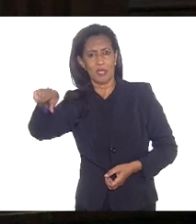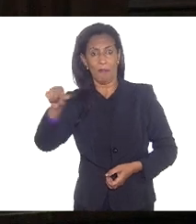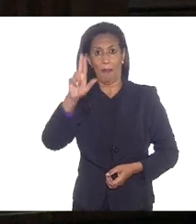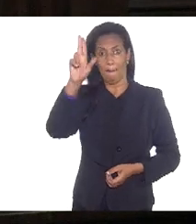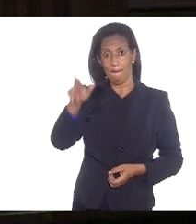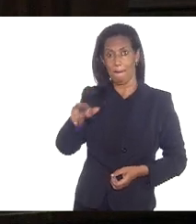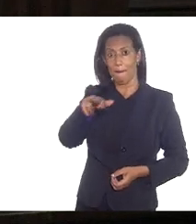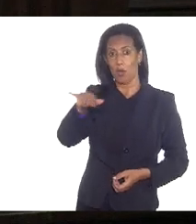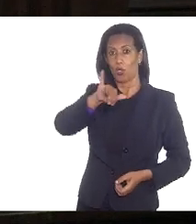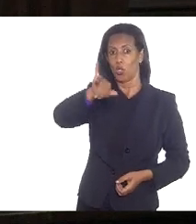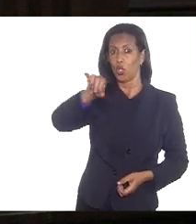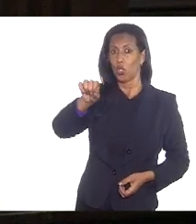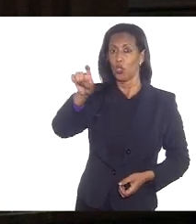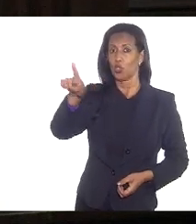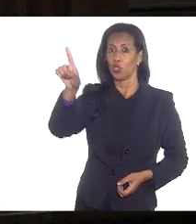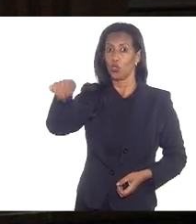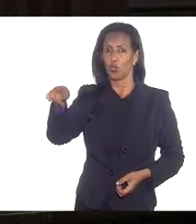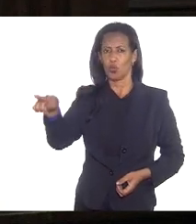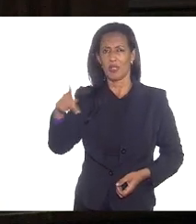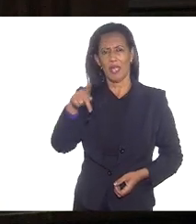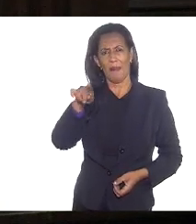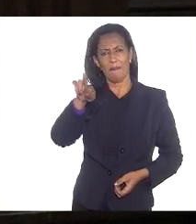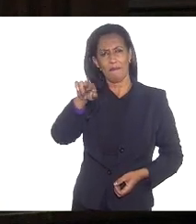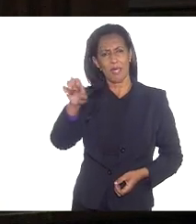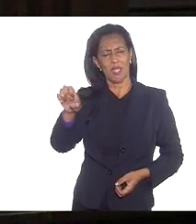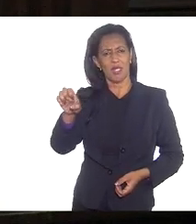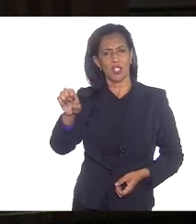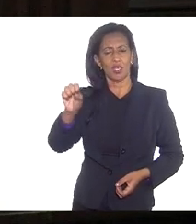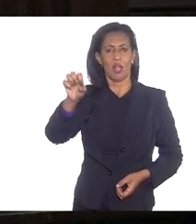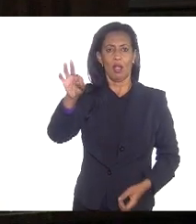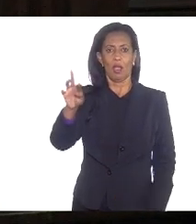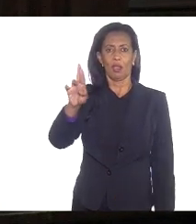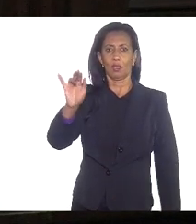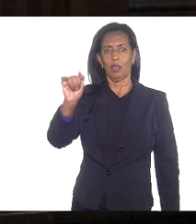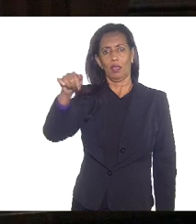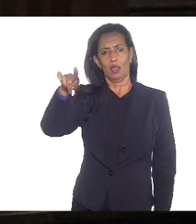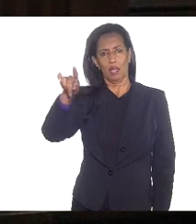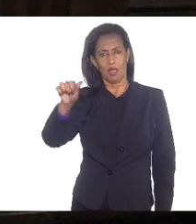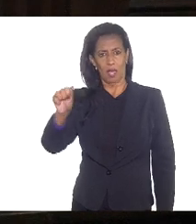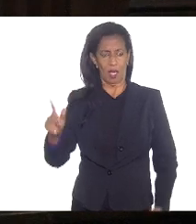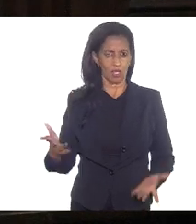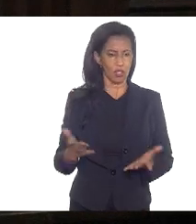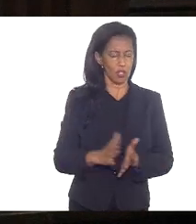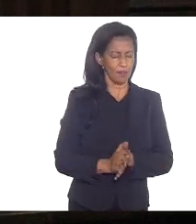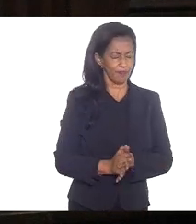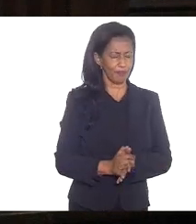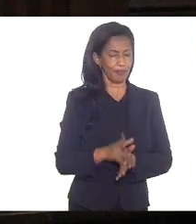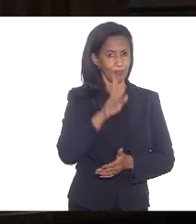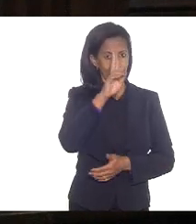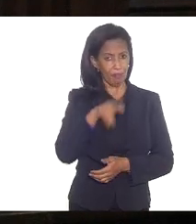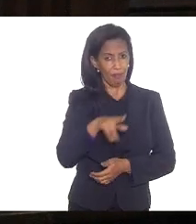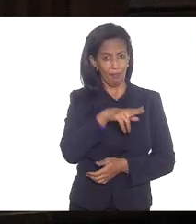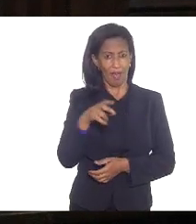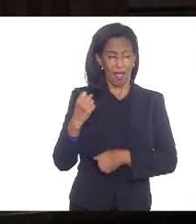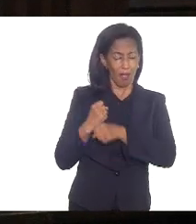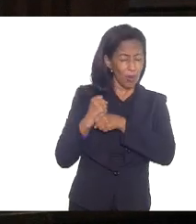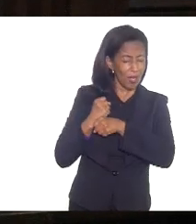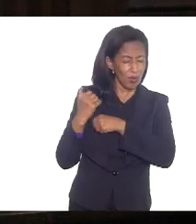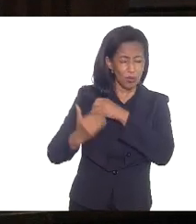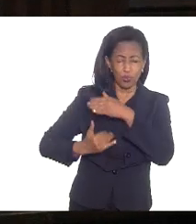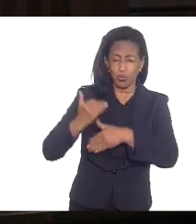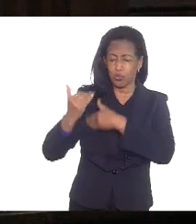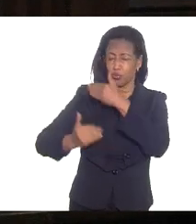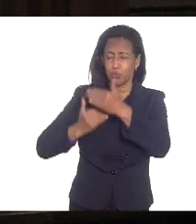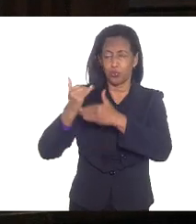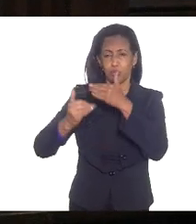padre José Olavo Pires Trindade. Padre José Olavo, há décadas, é conhecido e